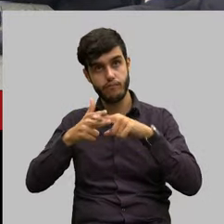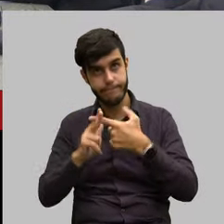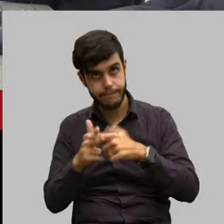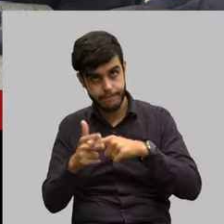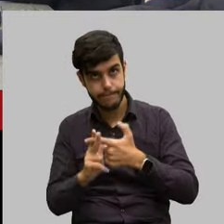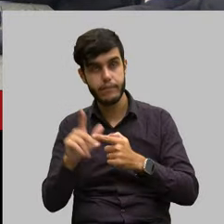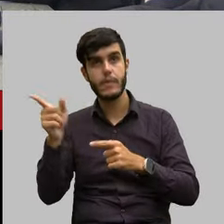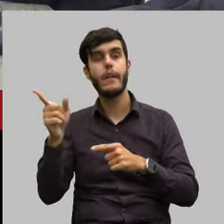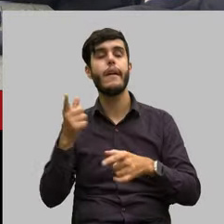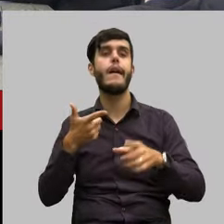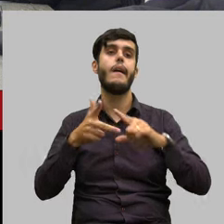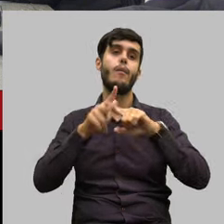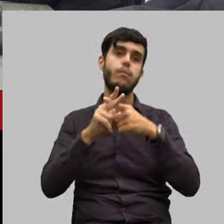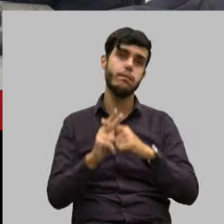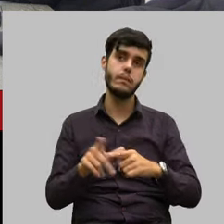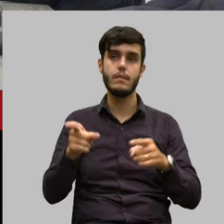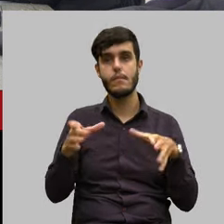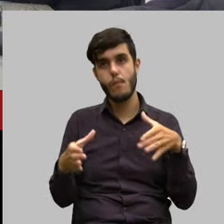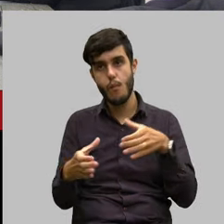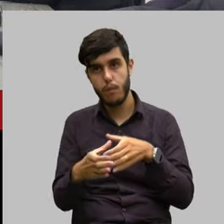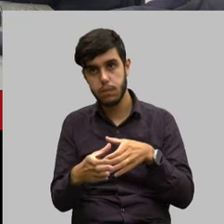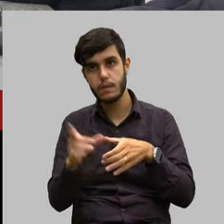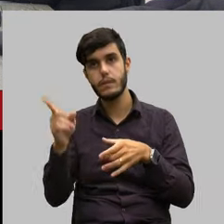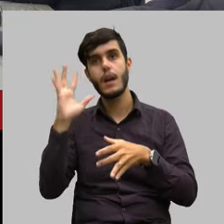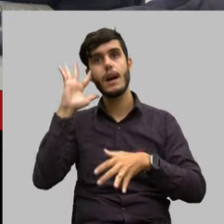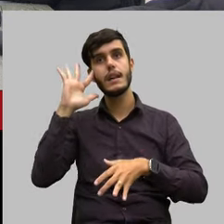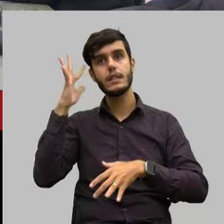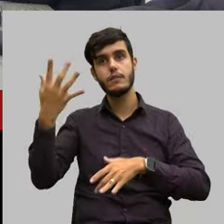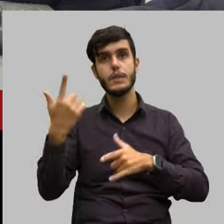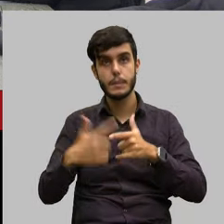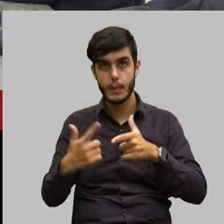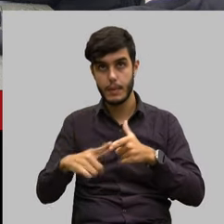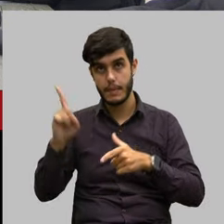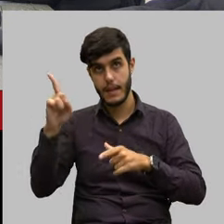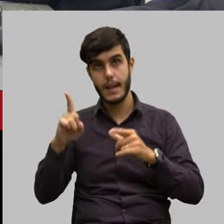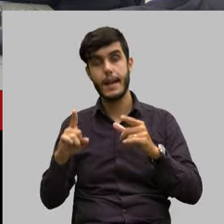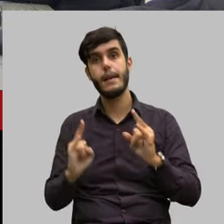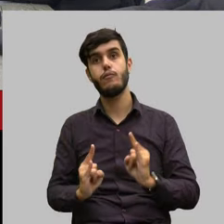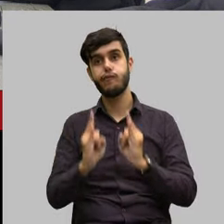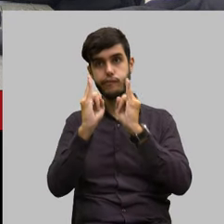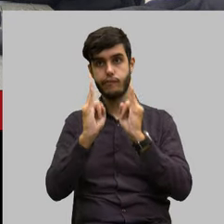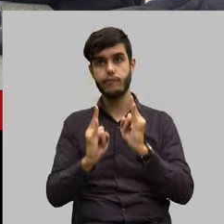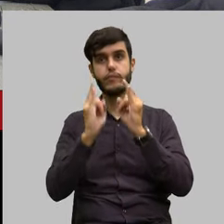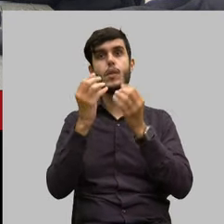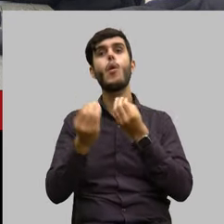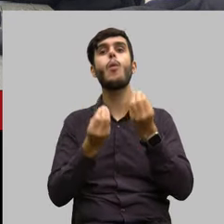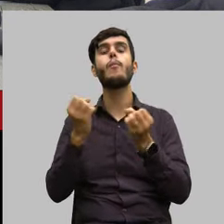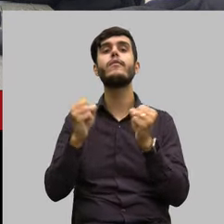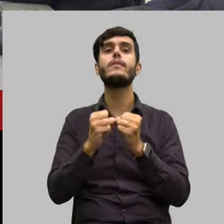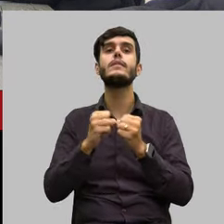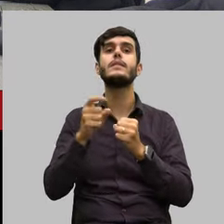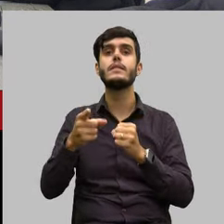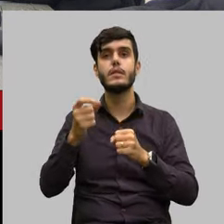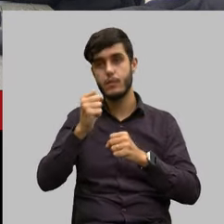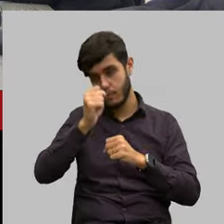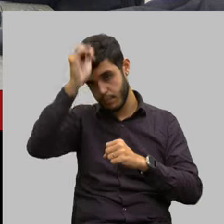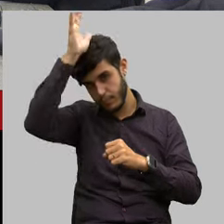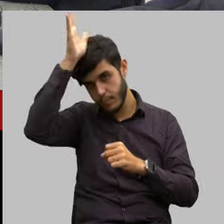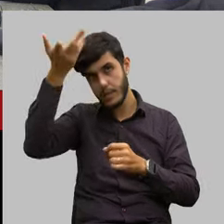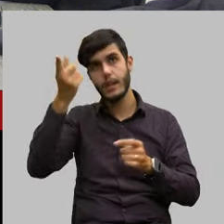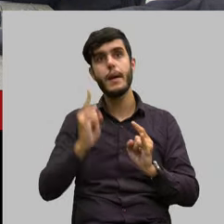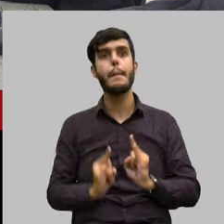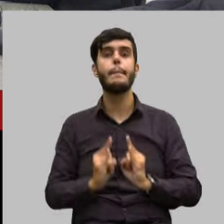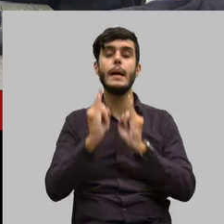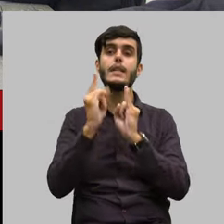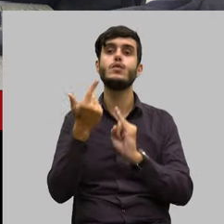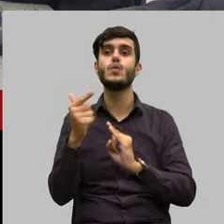manutenção ou solução do problema dos Elevadores secretária como é que a gente vai ficar num prédio em que